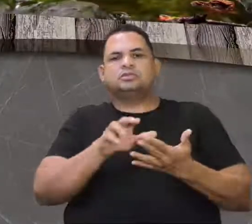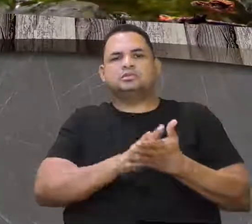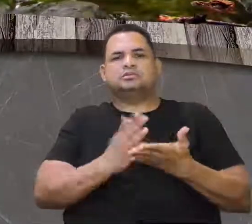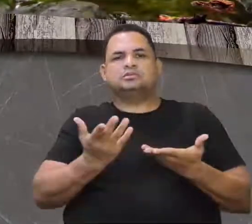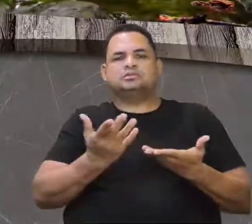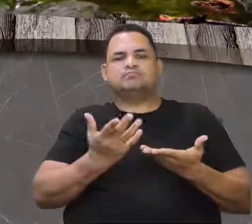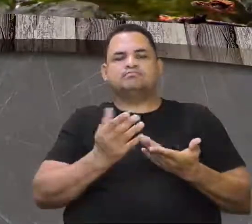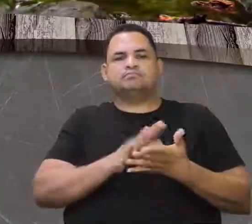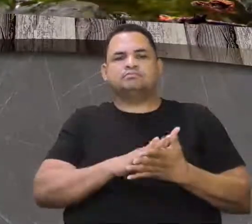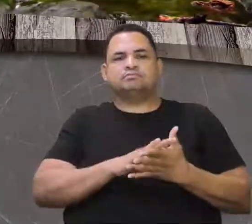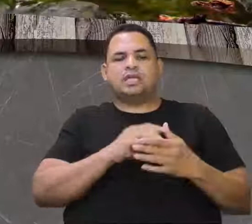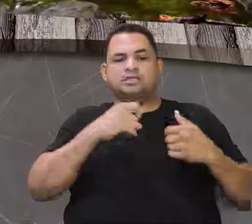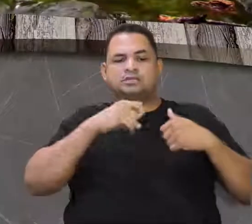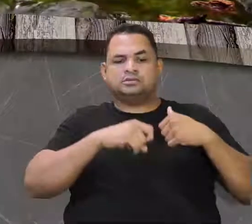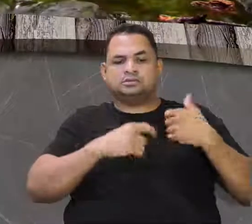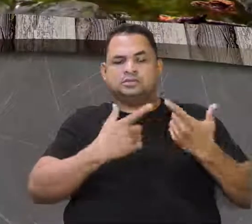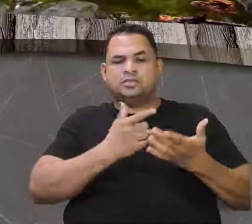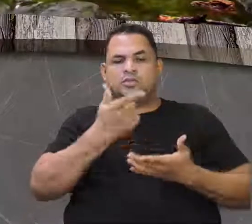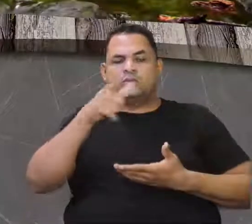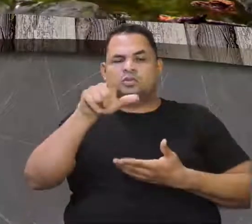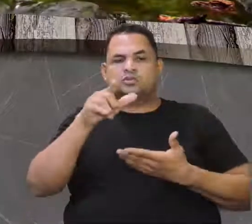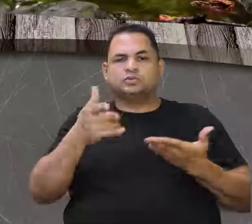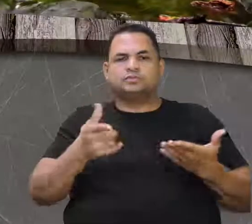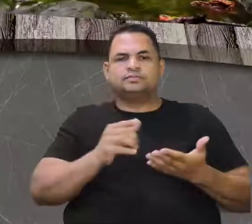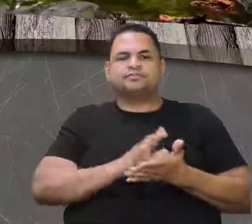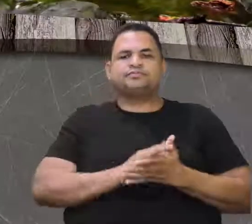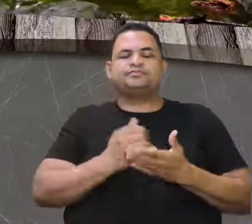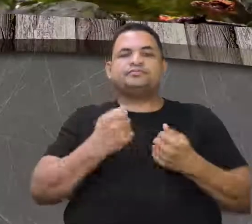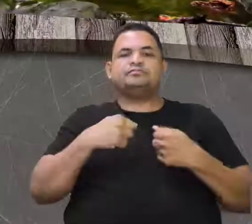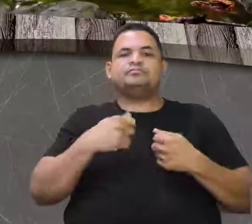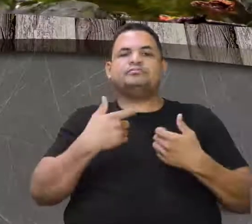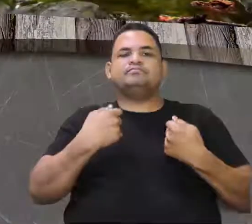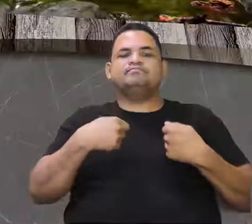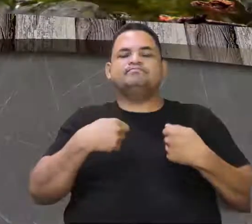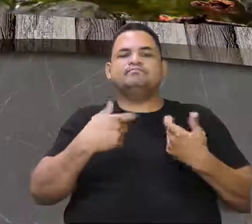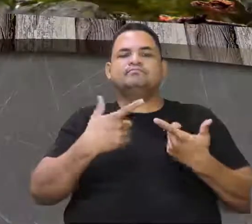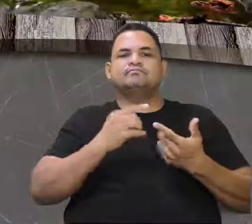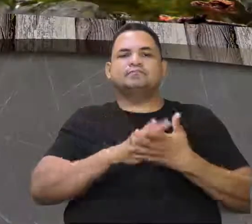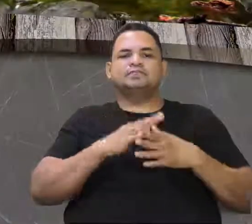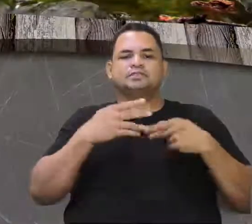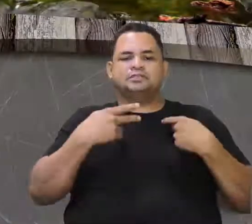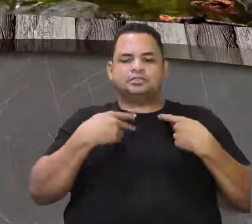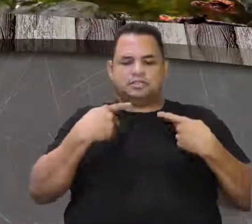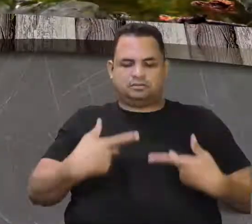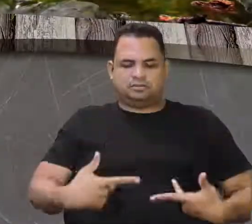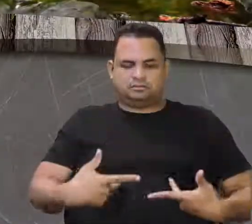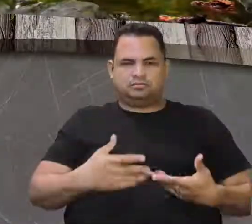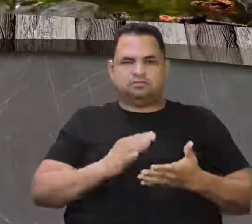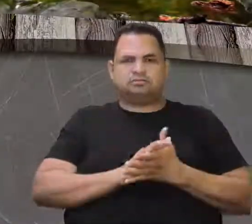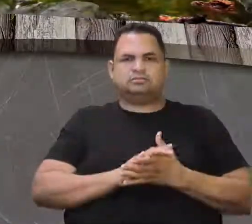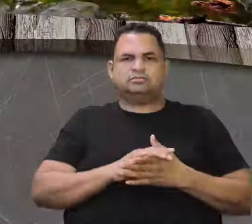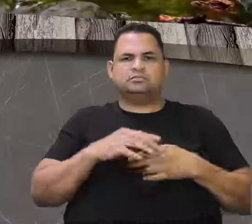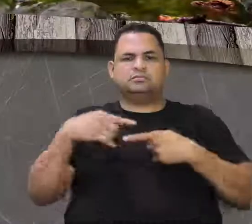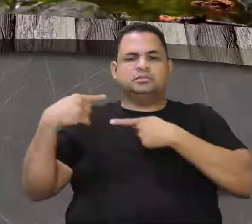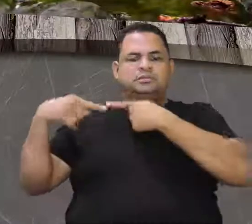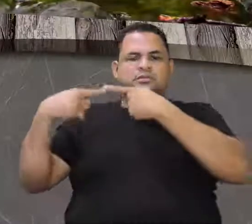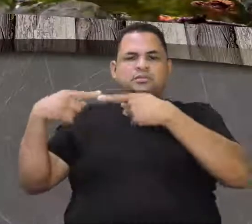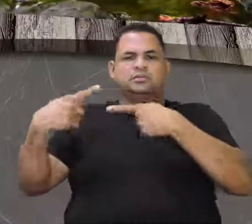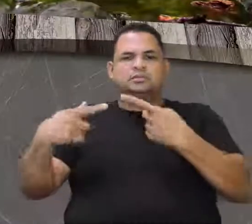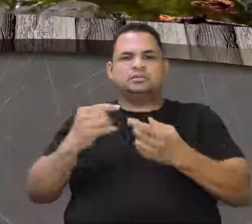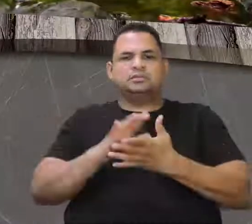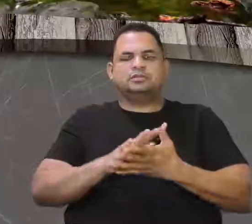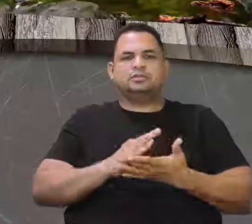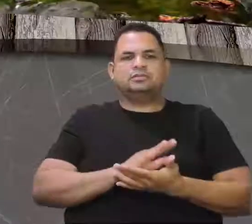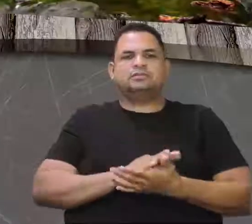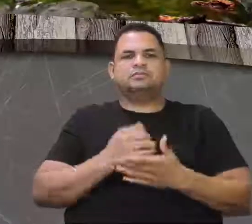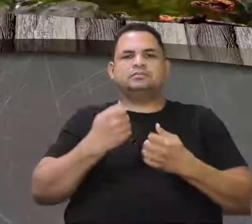entre espécies diferentes. Pode acontecer? Pode, porque é uma necessidade fisiológica deles. Porém, os descendentes, esse